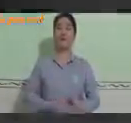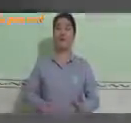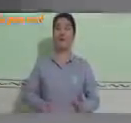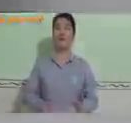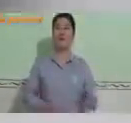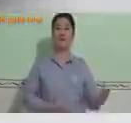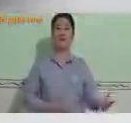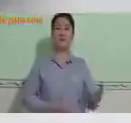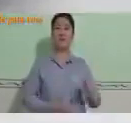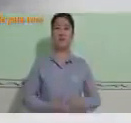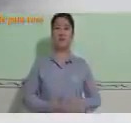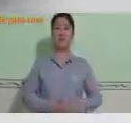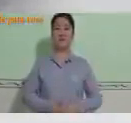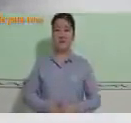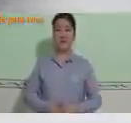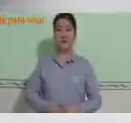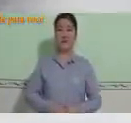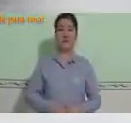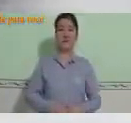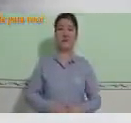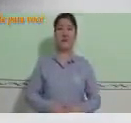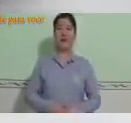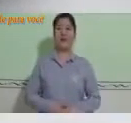Entenda como é feita a esterossalpingografia.